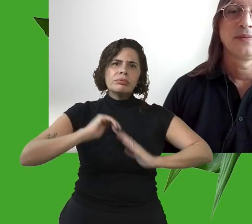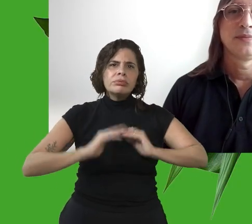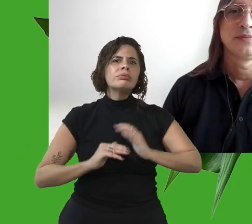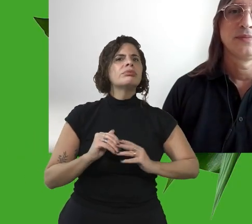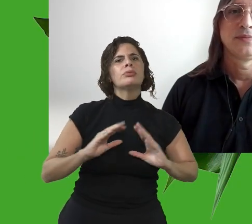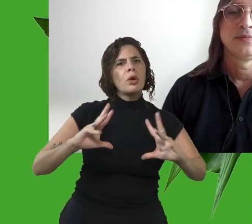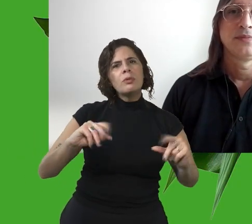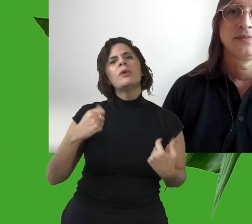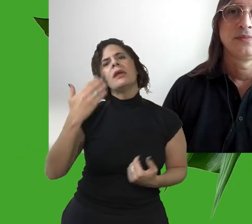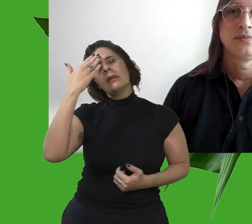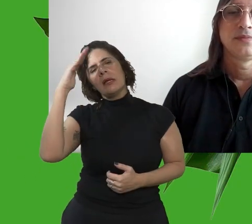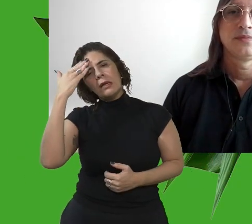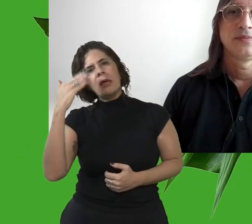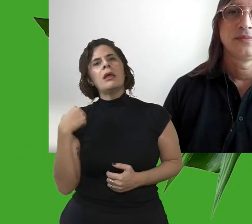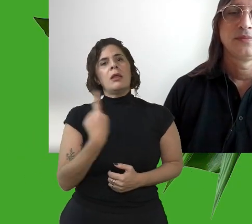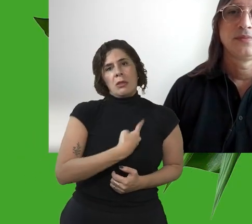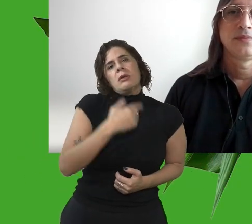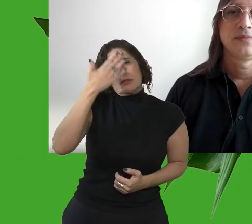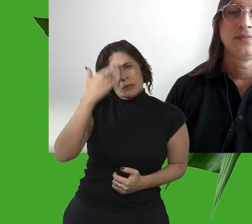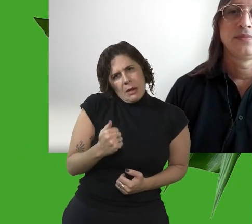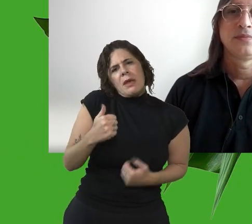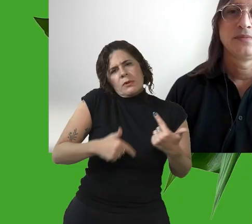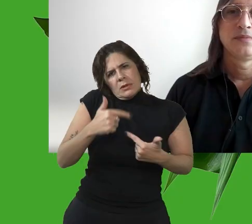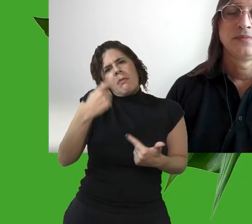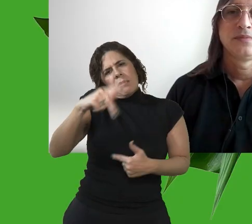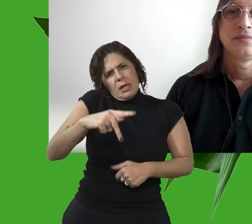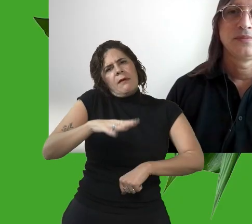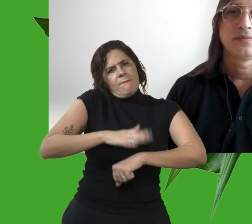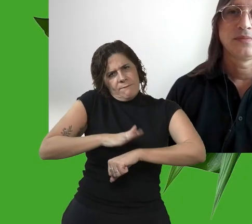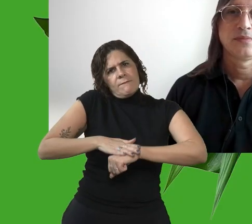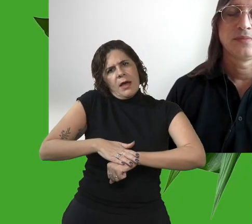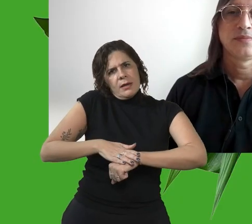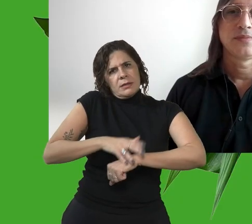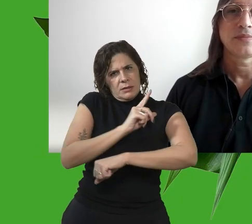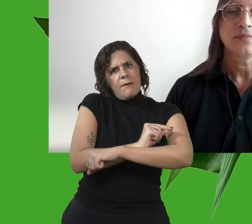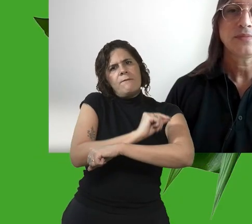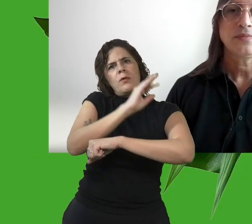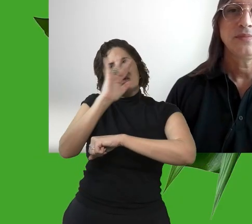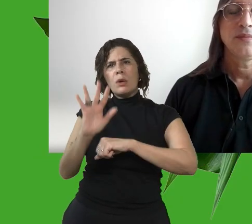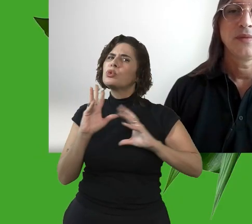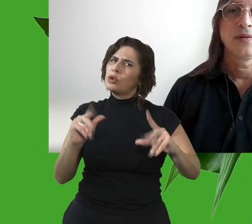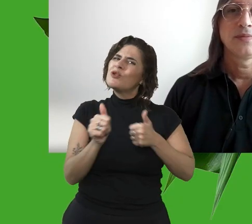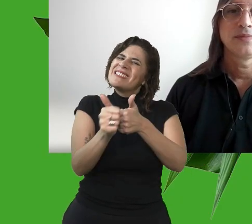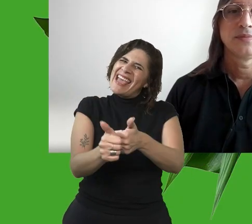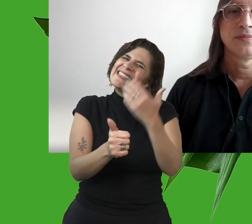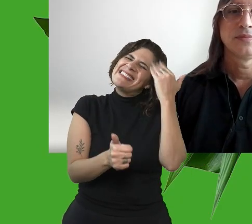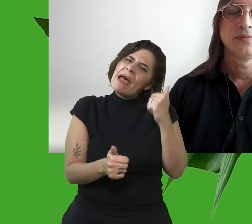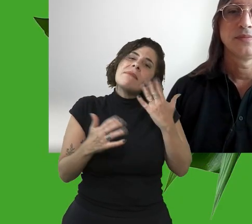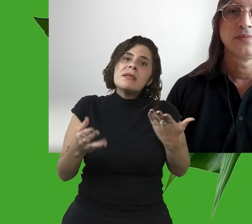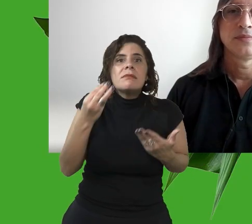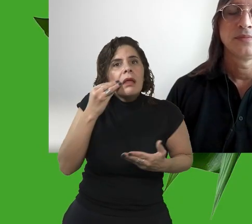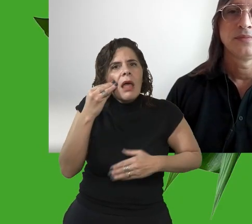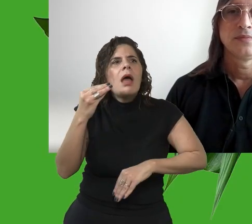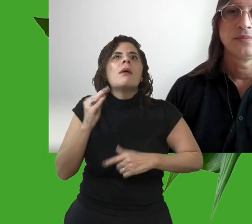entender e que, obviamente, nós aqui sabemos todo o trabalho que a fundação faz, os seguidores também, muita gente acompanha, sabe, mas ainda nessa leva de